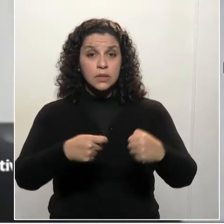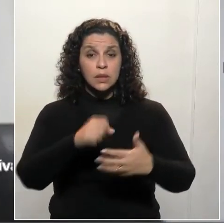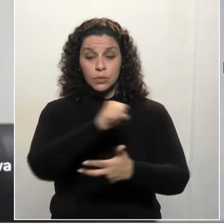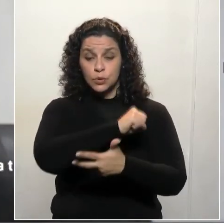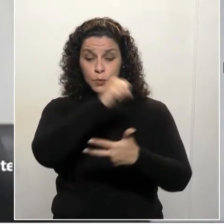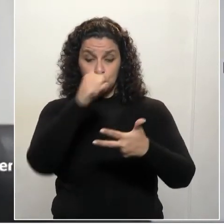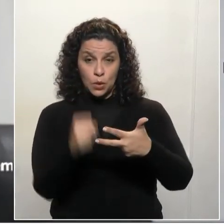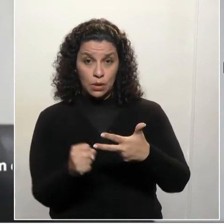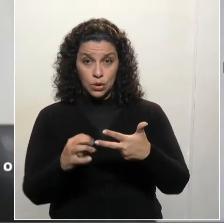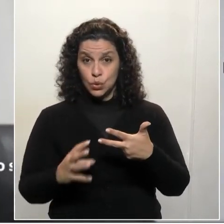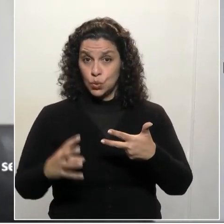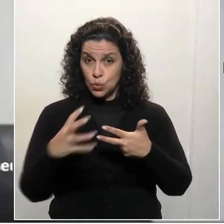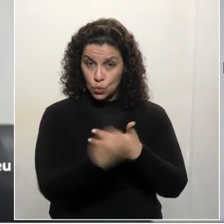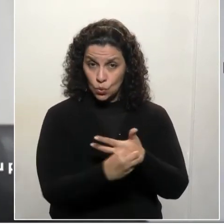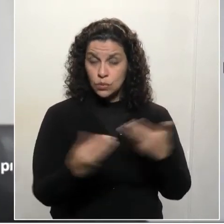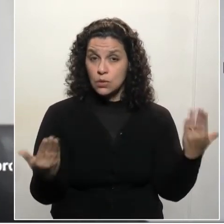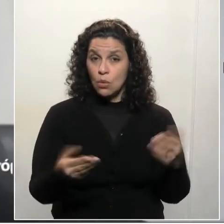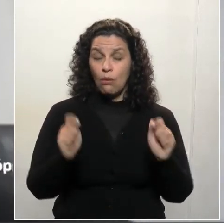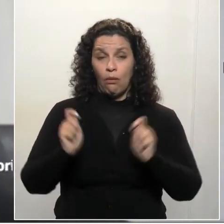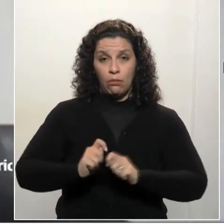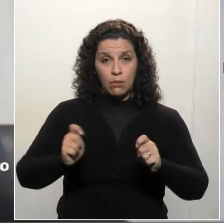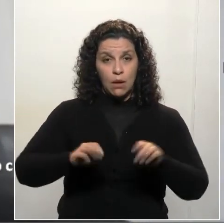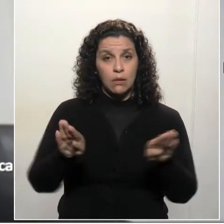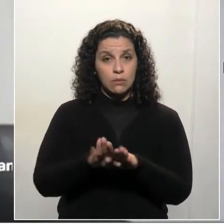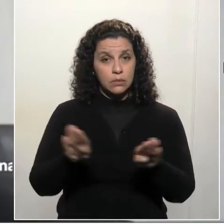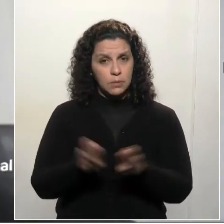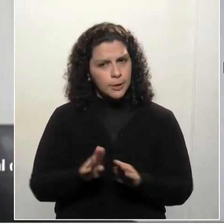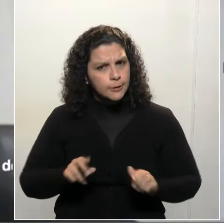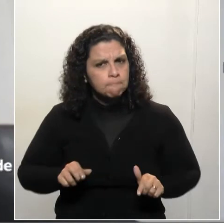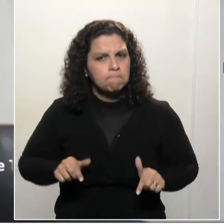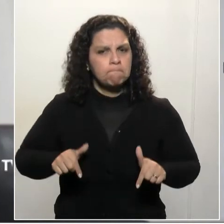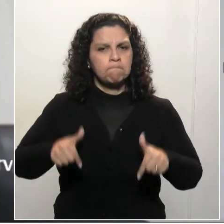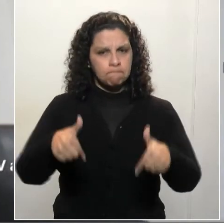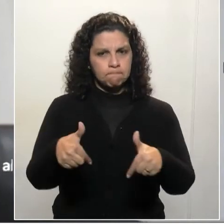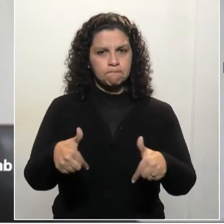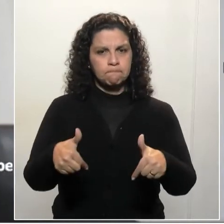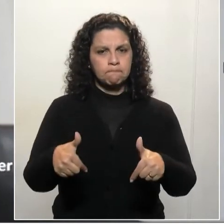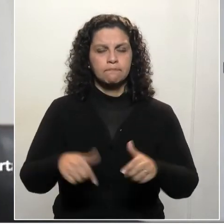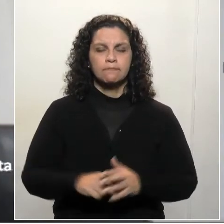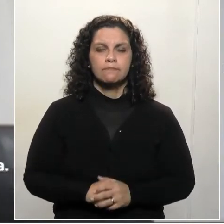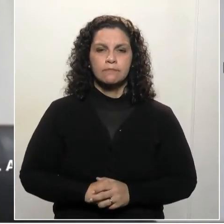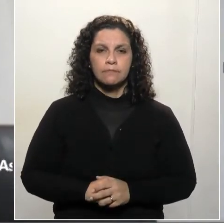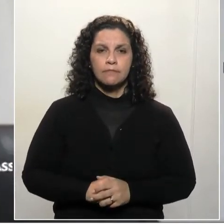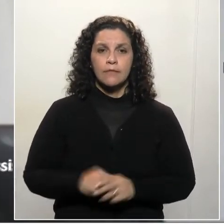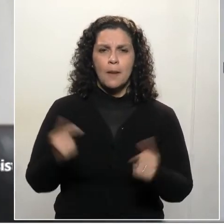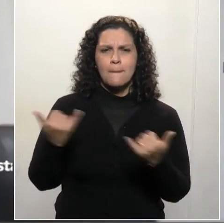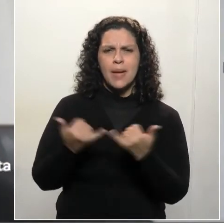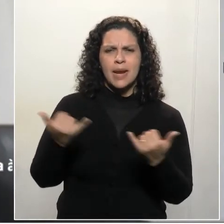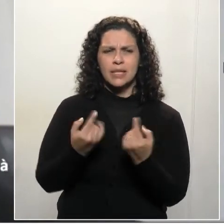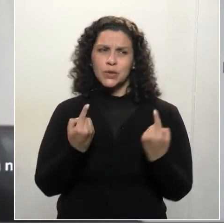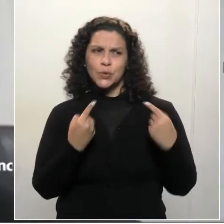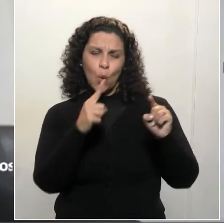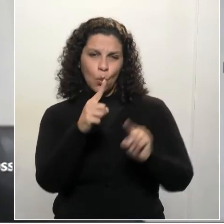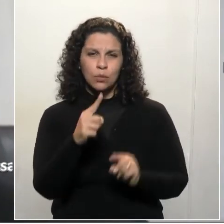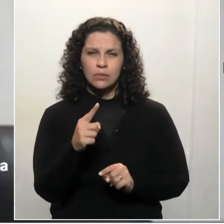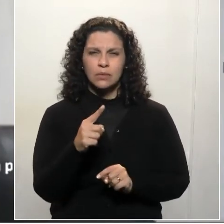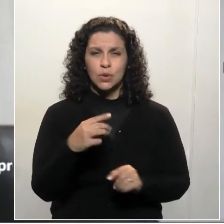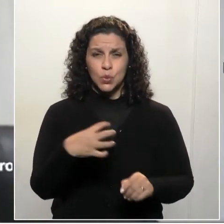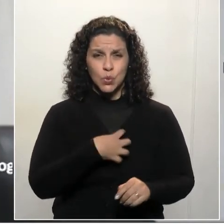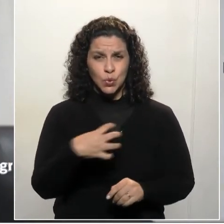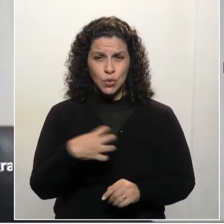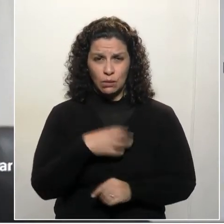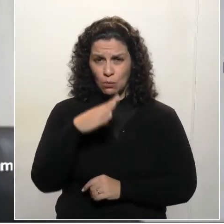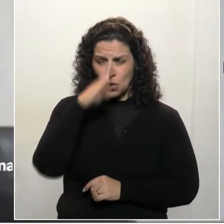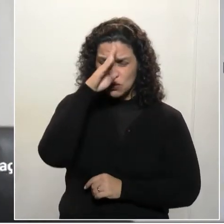poderes que têm condições de fazer frente a esta loucura que